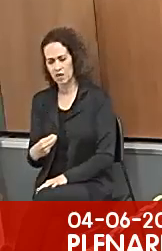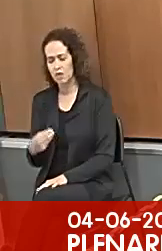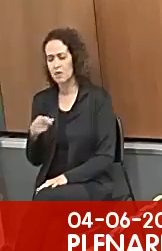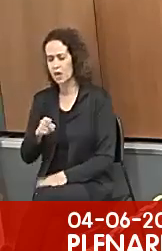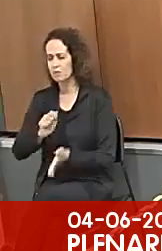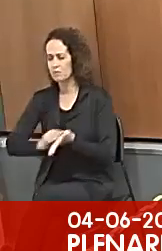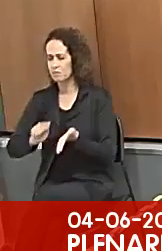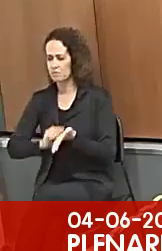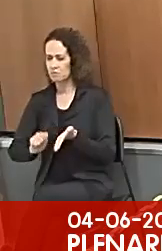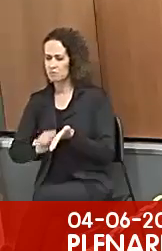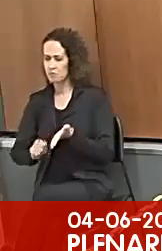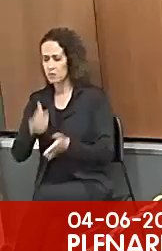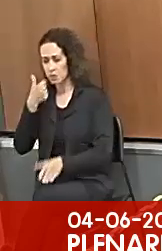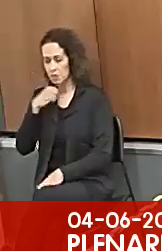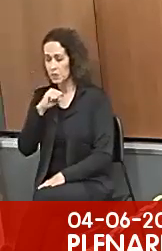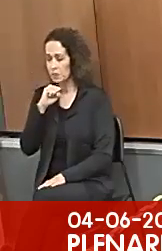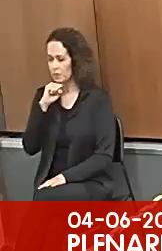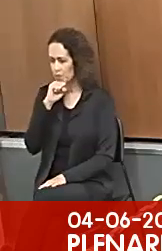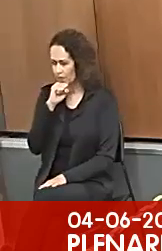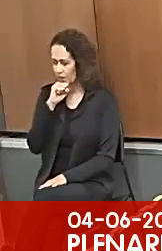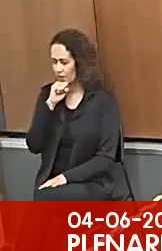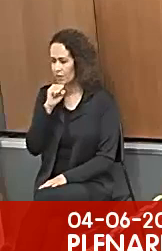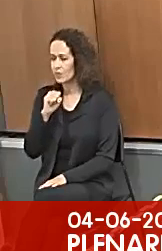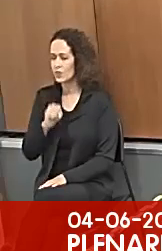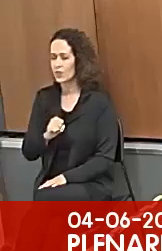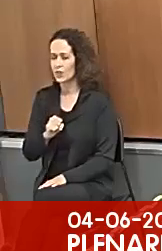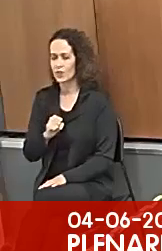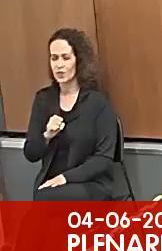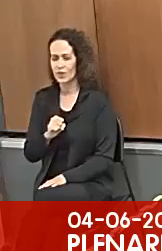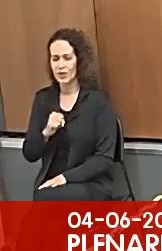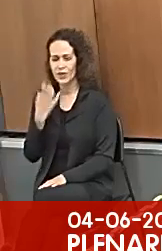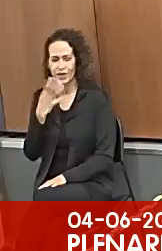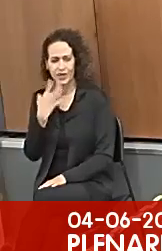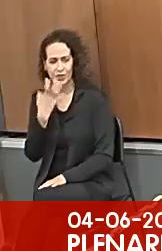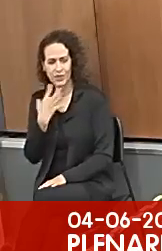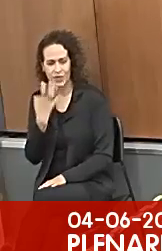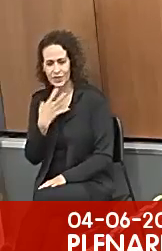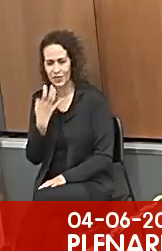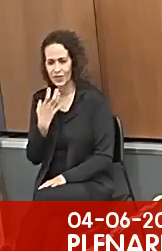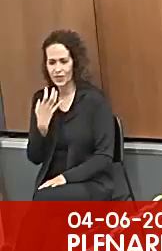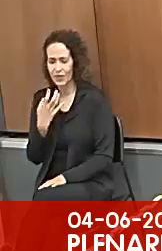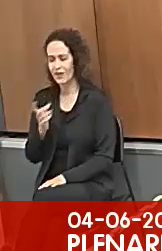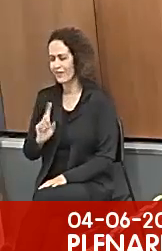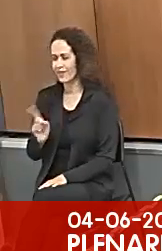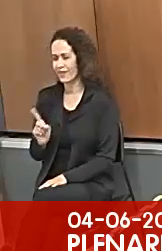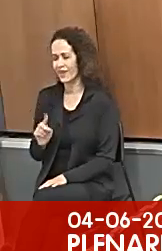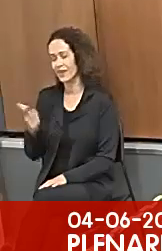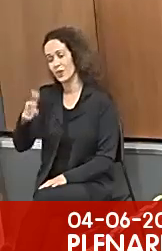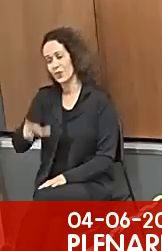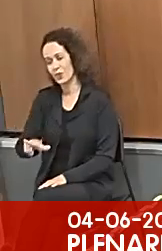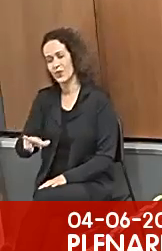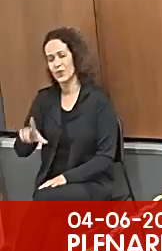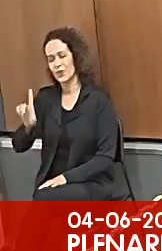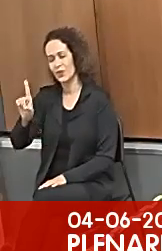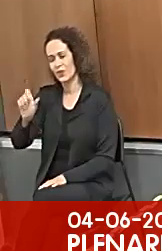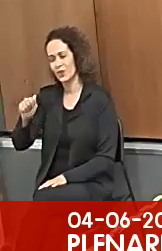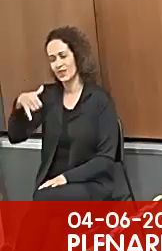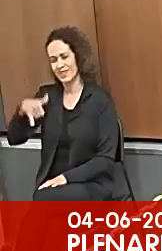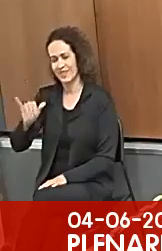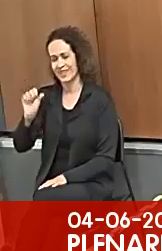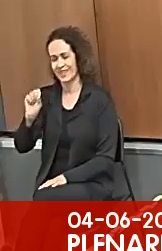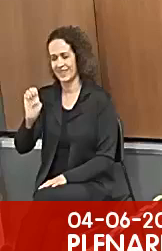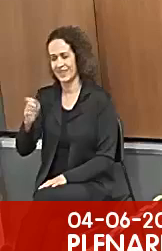É mãe do cantor, do Kevin Nogueira Gregório. Cadê o Kevin? Não? Ah, é outra Deise,